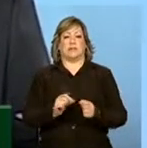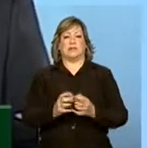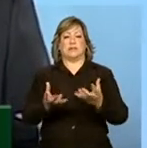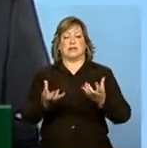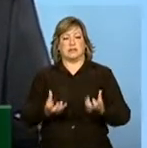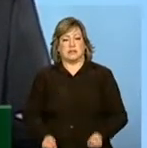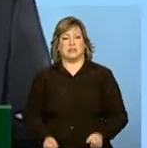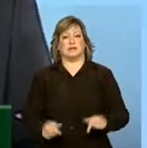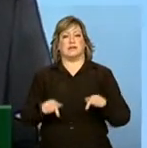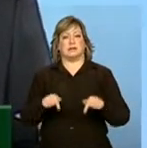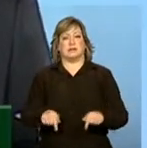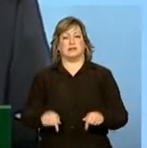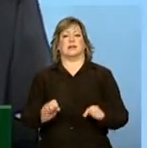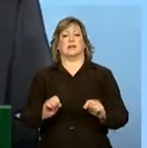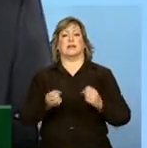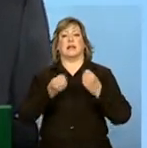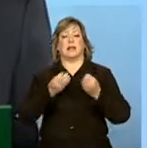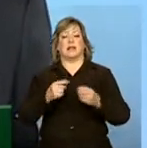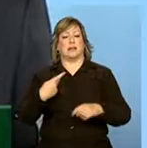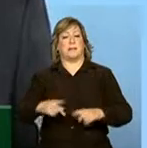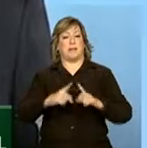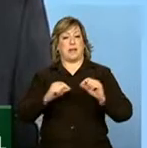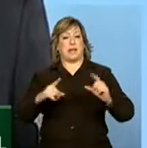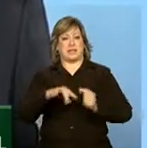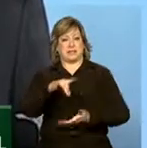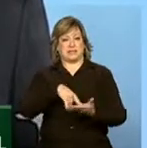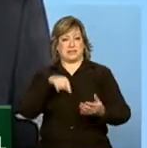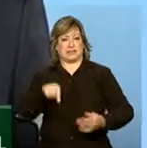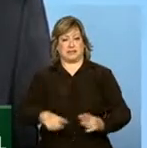adotada a Declaração de Brasília.